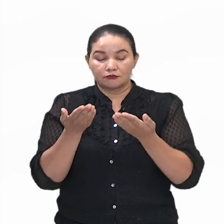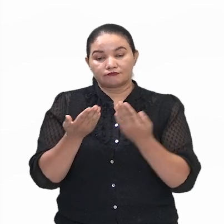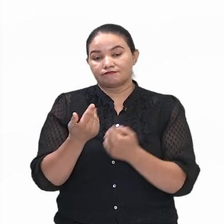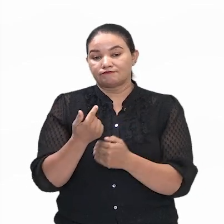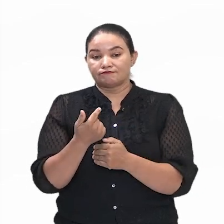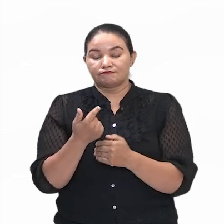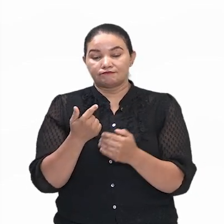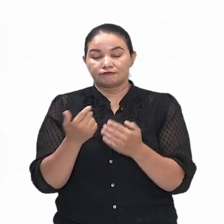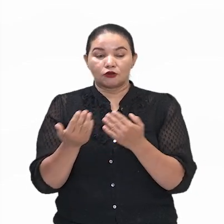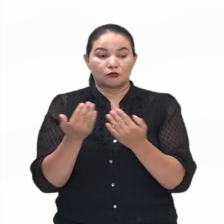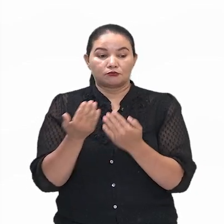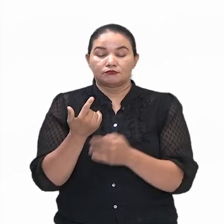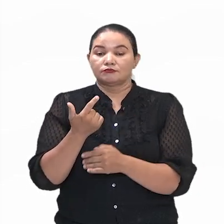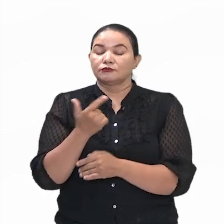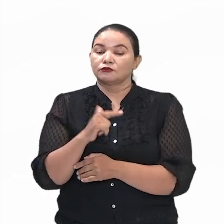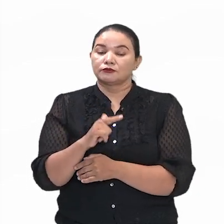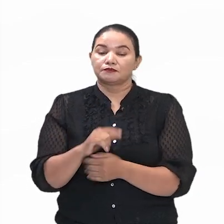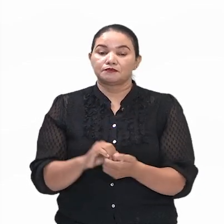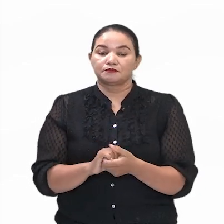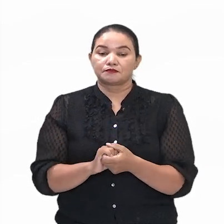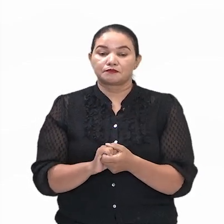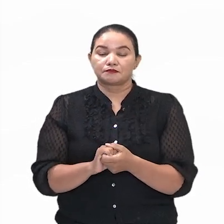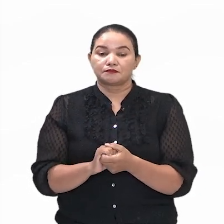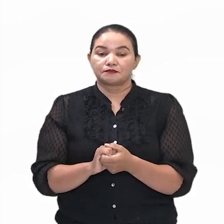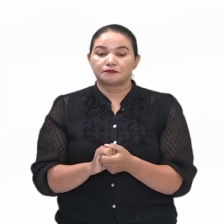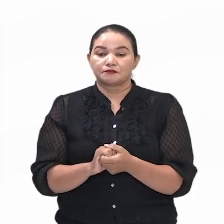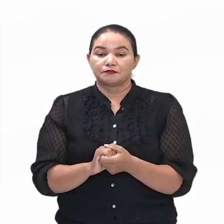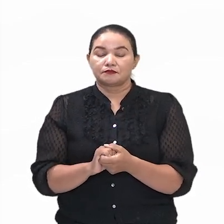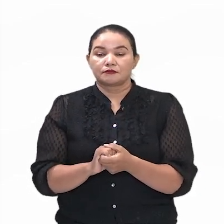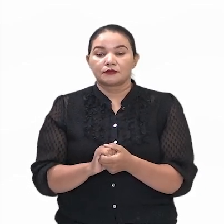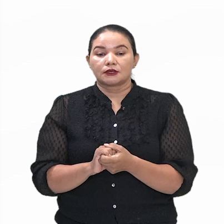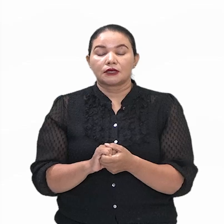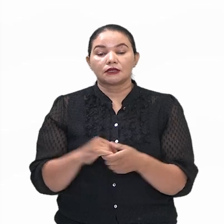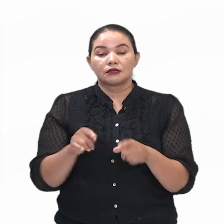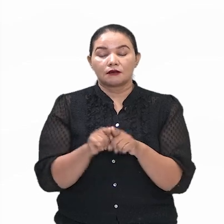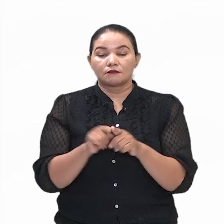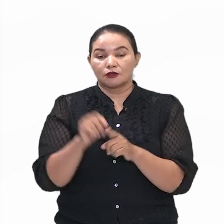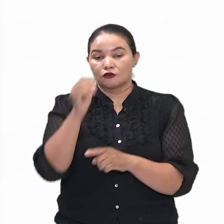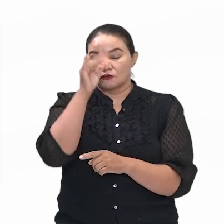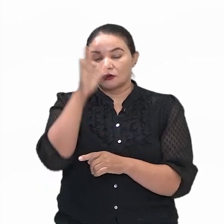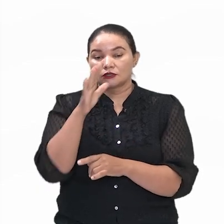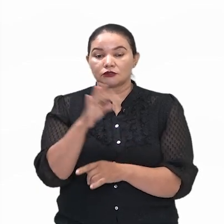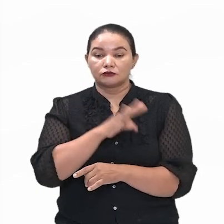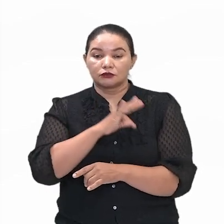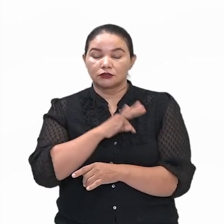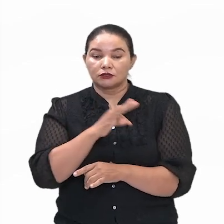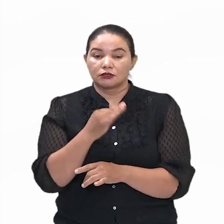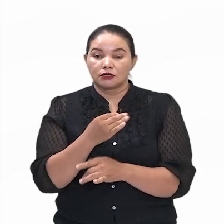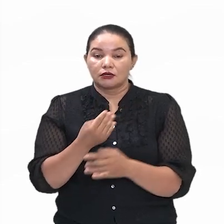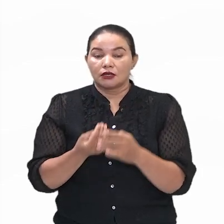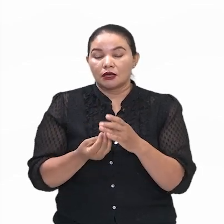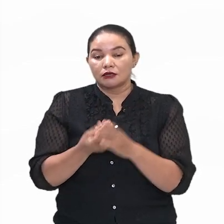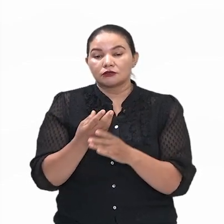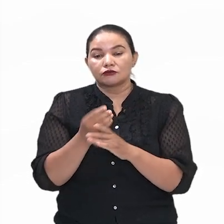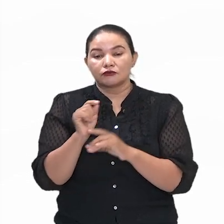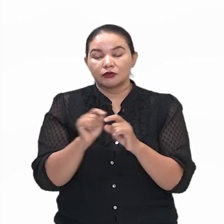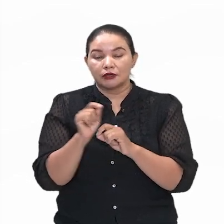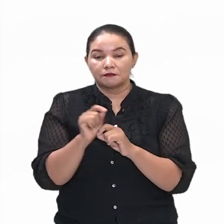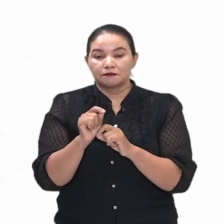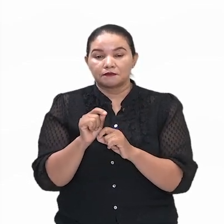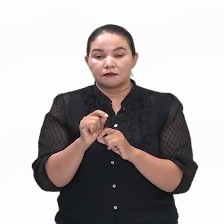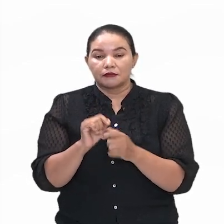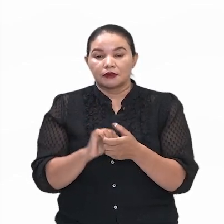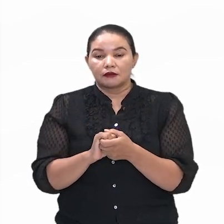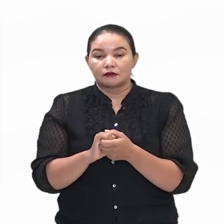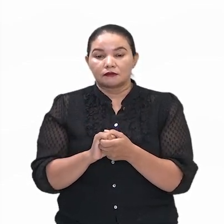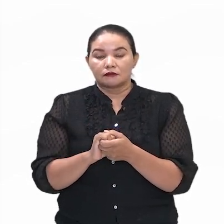E também vamos observar a transmissão do conhecimento técnico da produção açucareira, que era feito